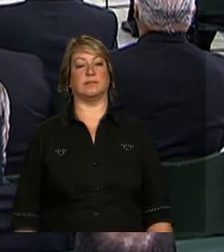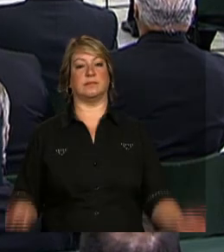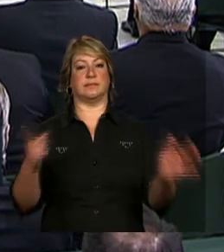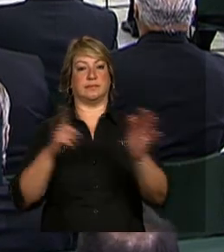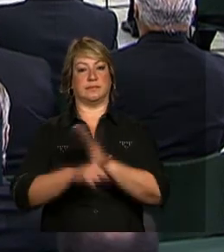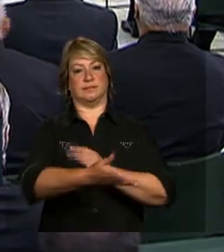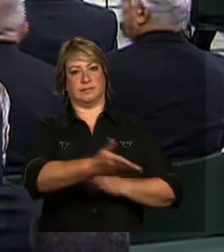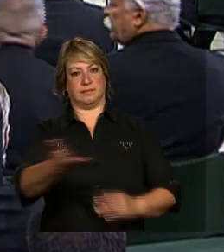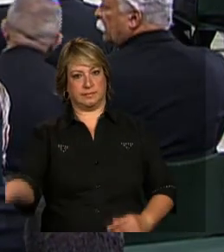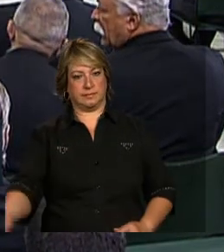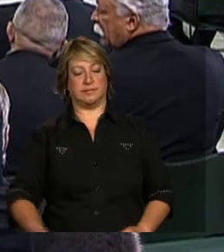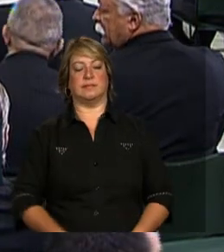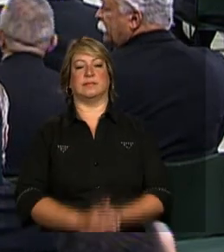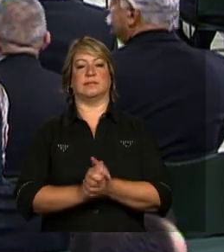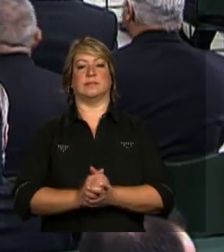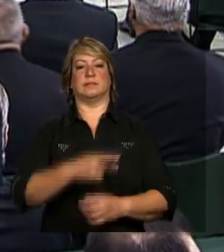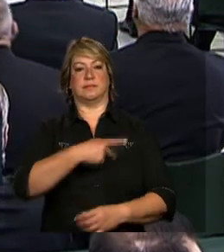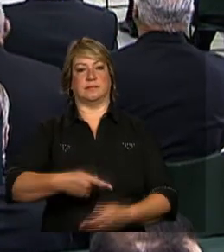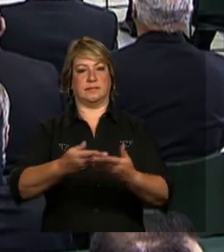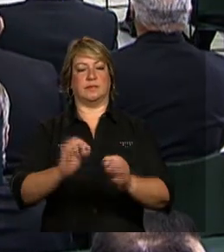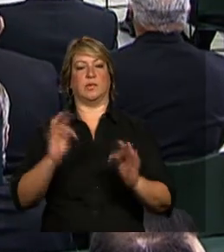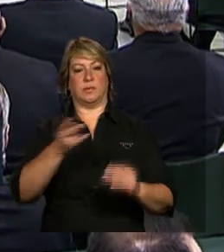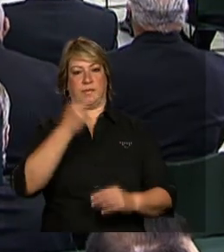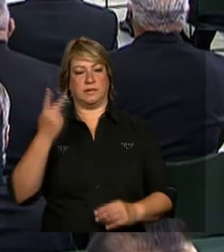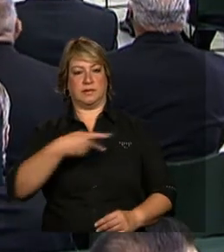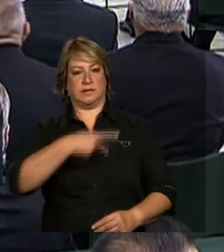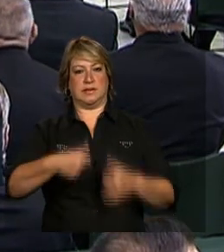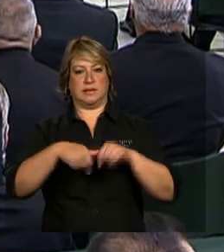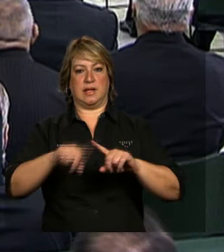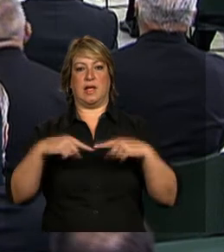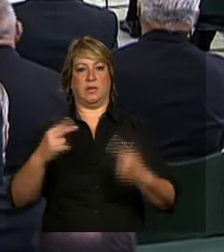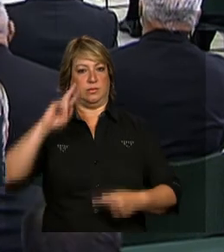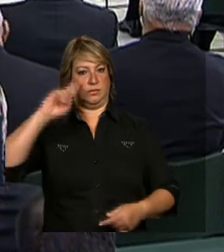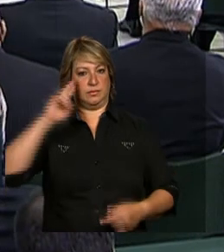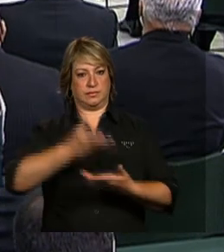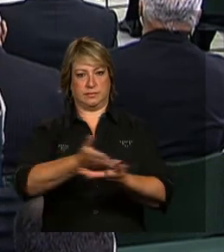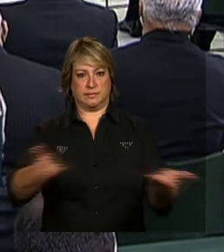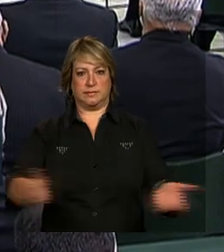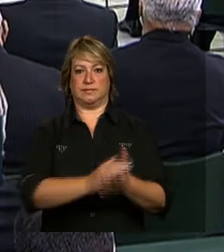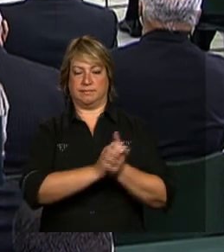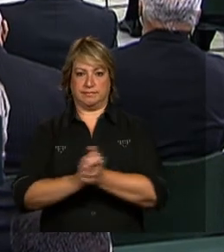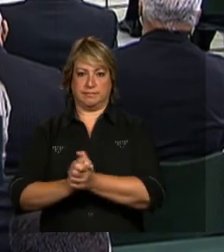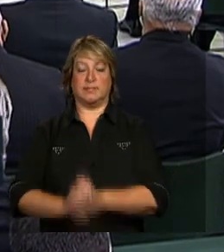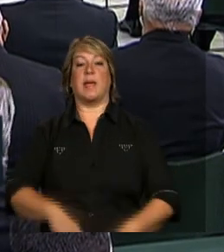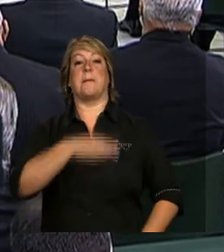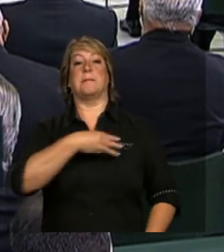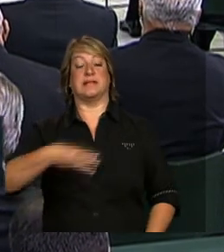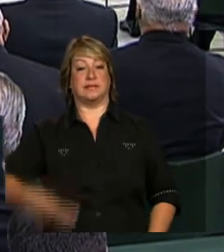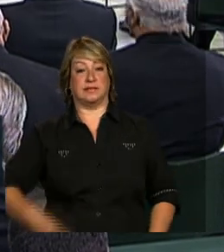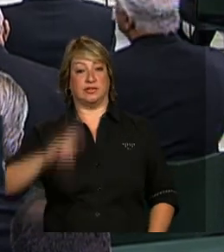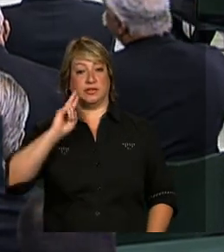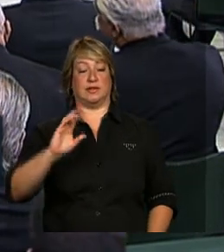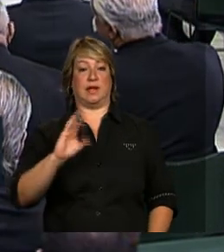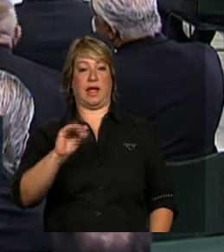representando o presidente da Câmara dos Deputados presidente em exercício a ministra-chefe da